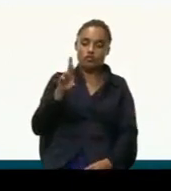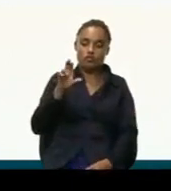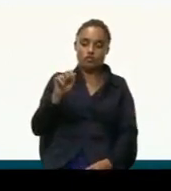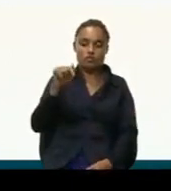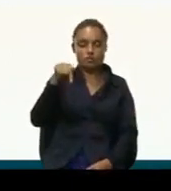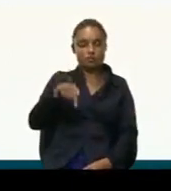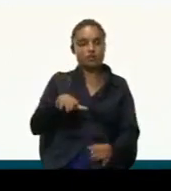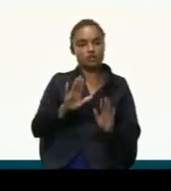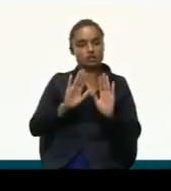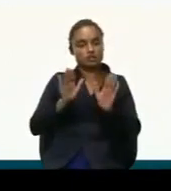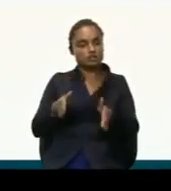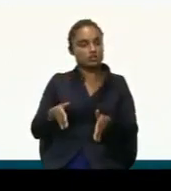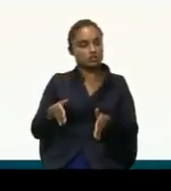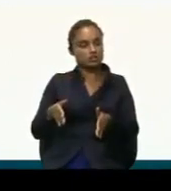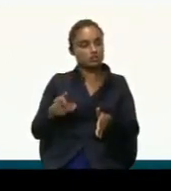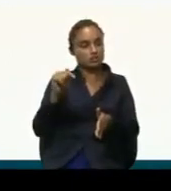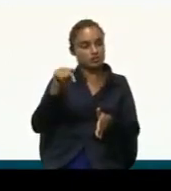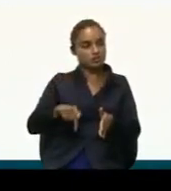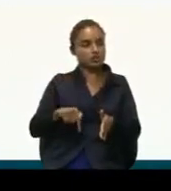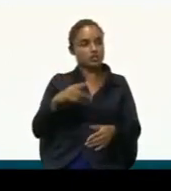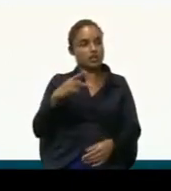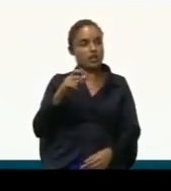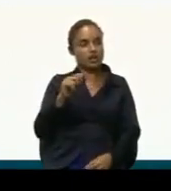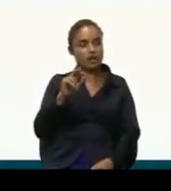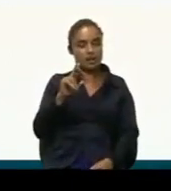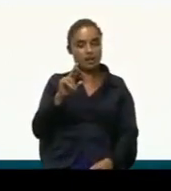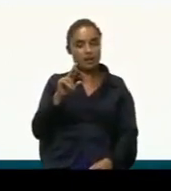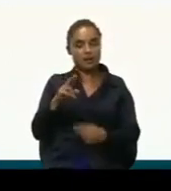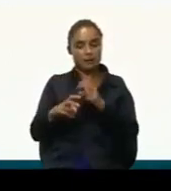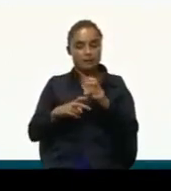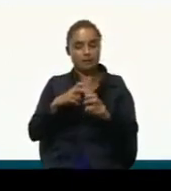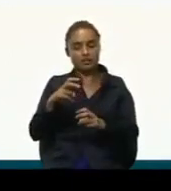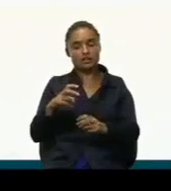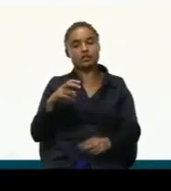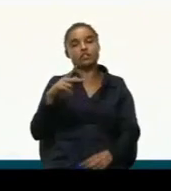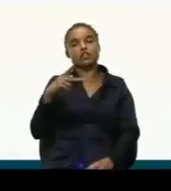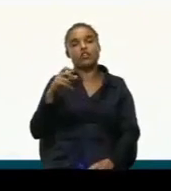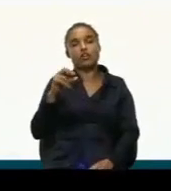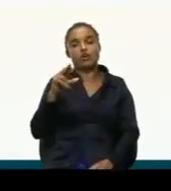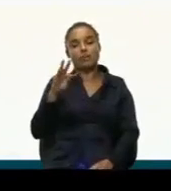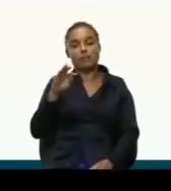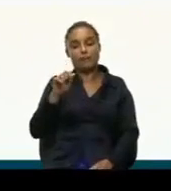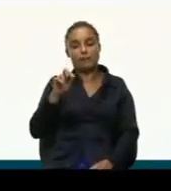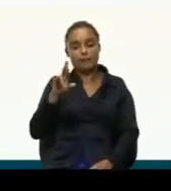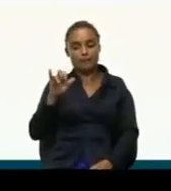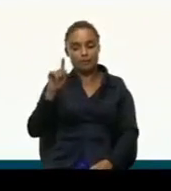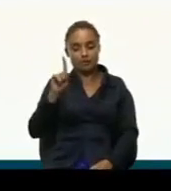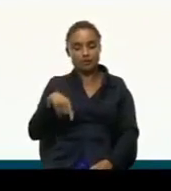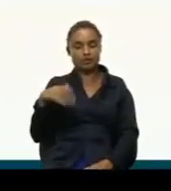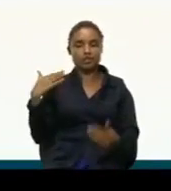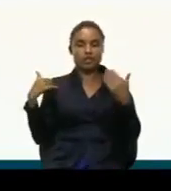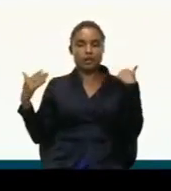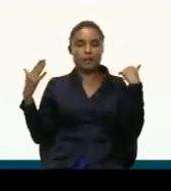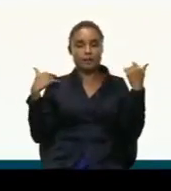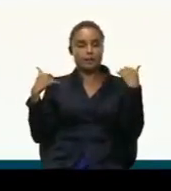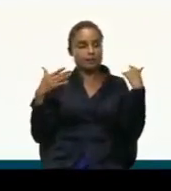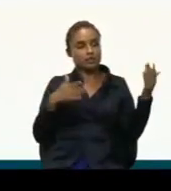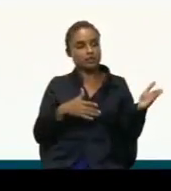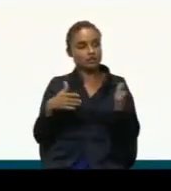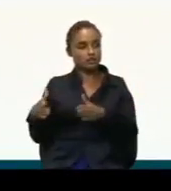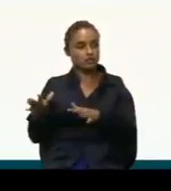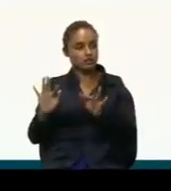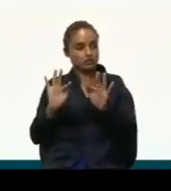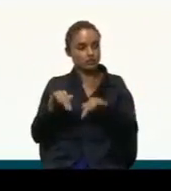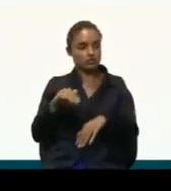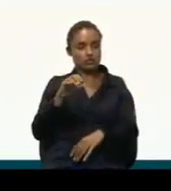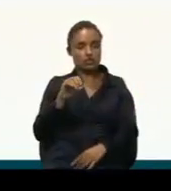A gente já chega a ela com um parquinho, com a portaria, o passeio, certo? E as instalações finais